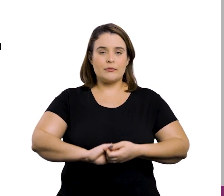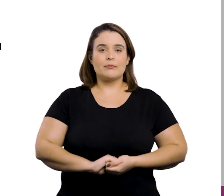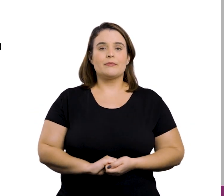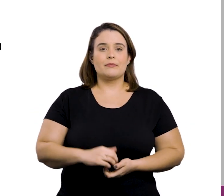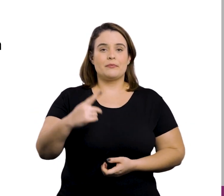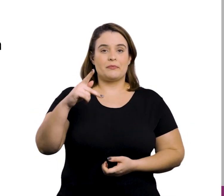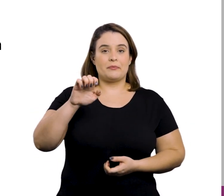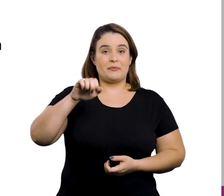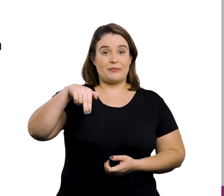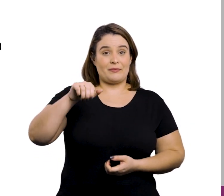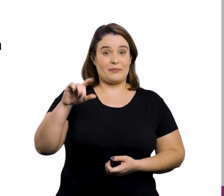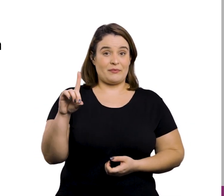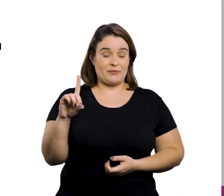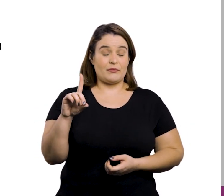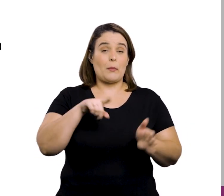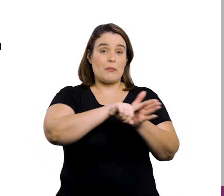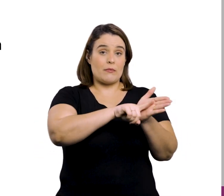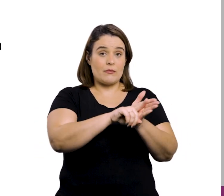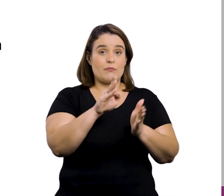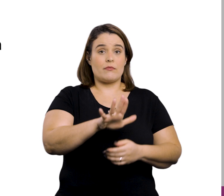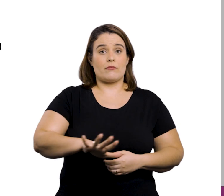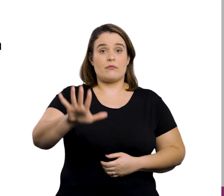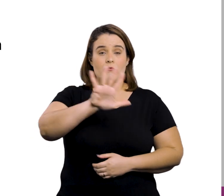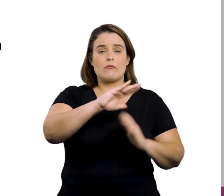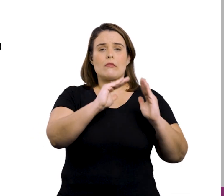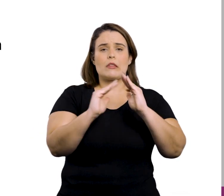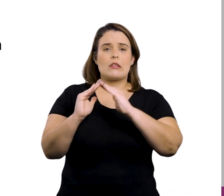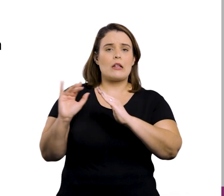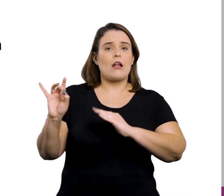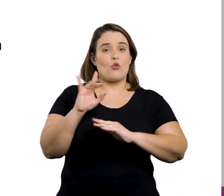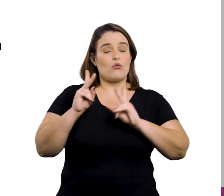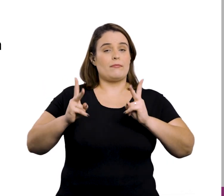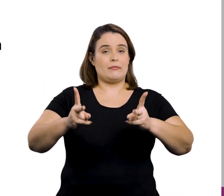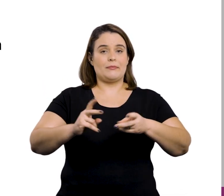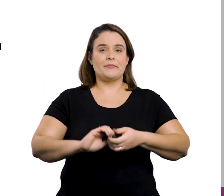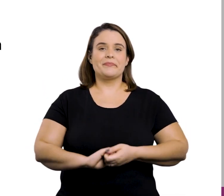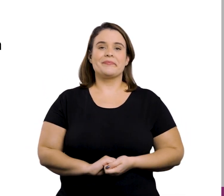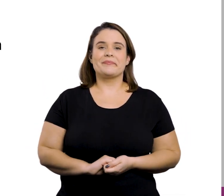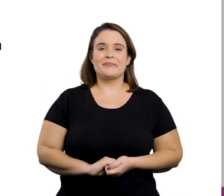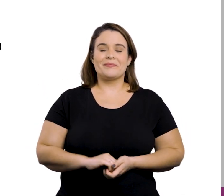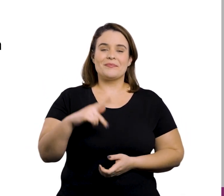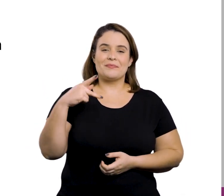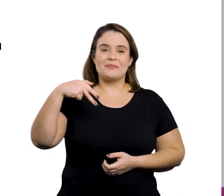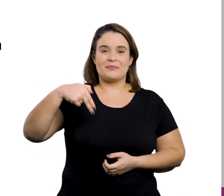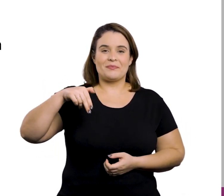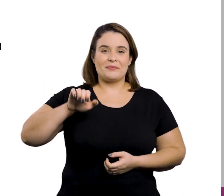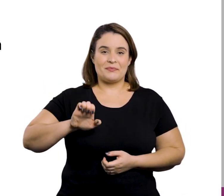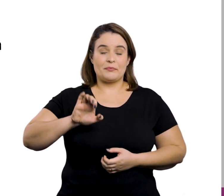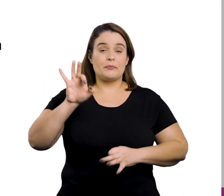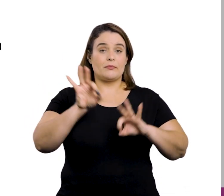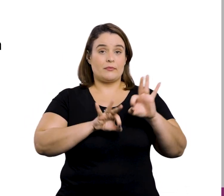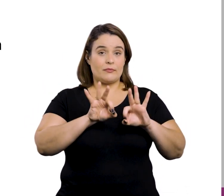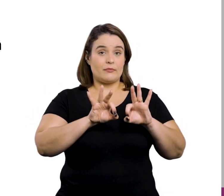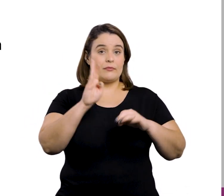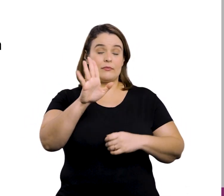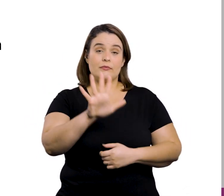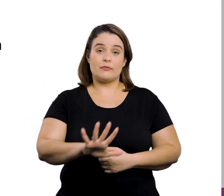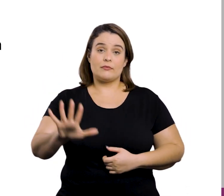– Produto Interno Bruto. PNAD – Pesquisa Nacional por Amostra de Domicílios